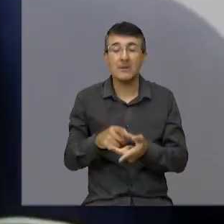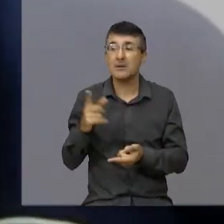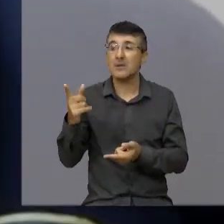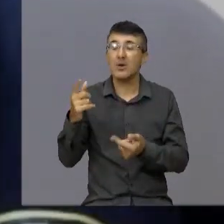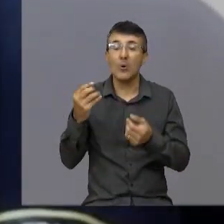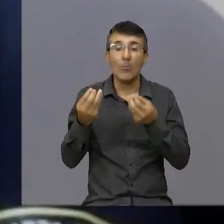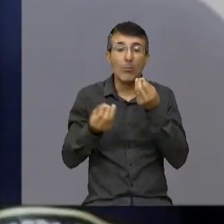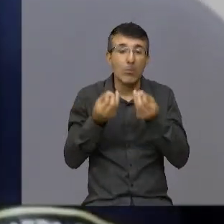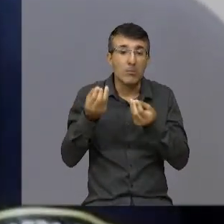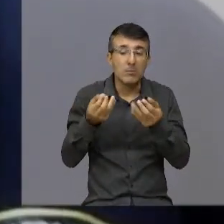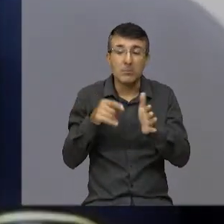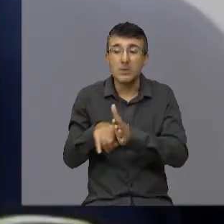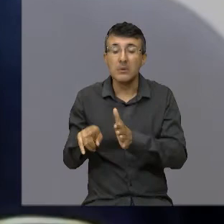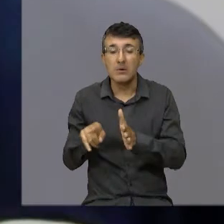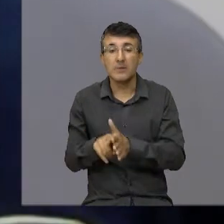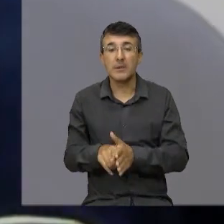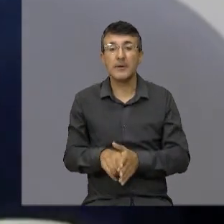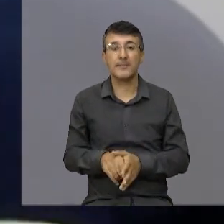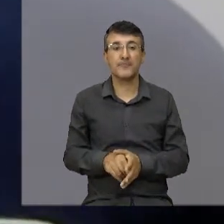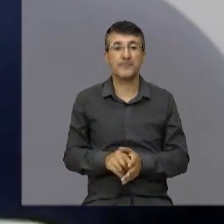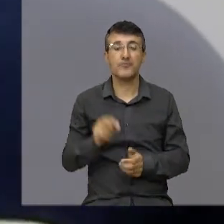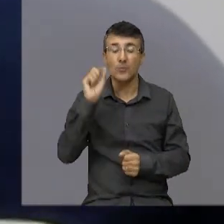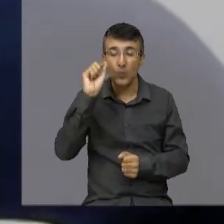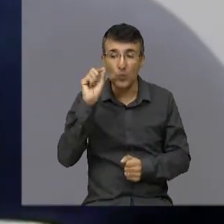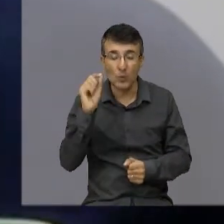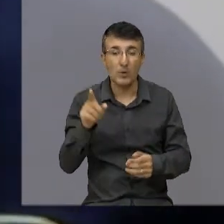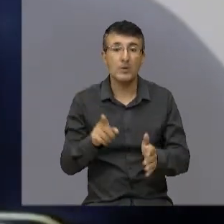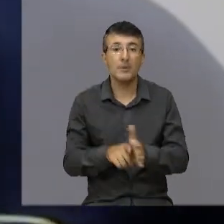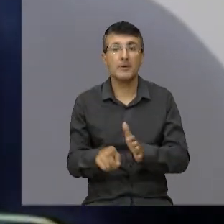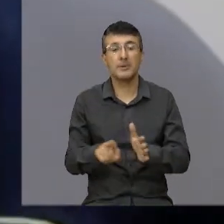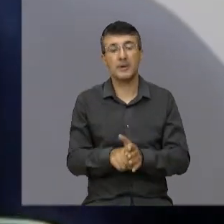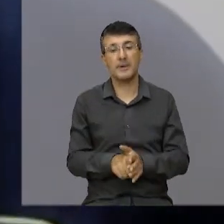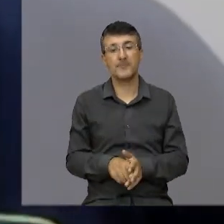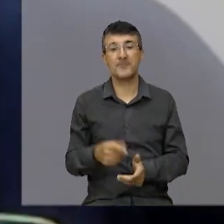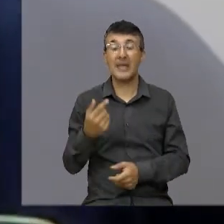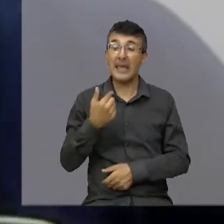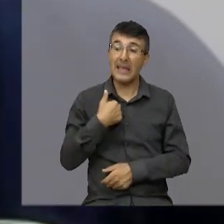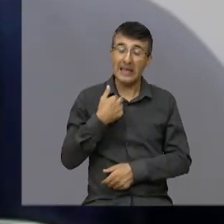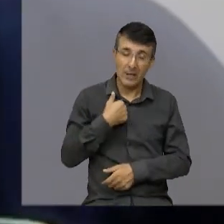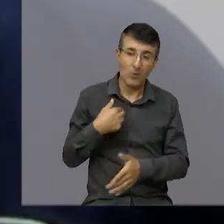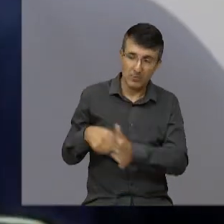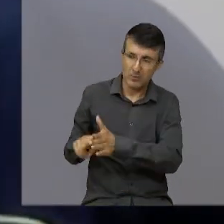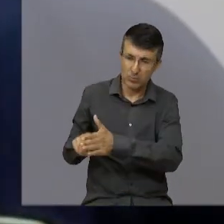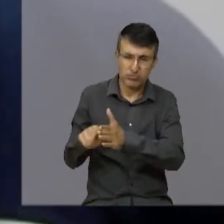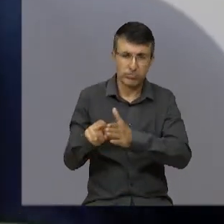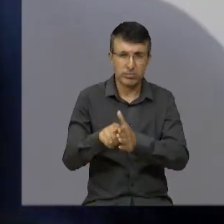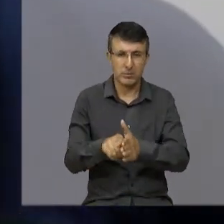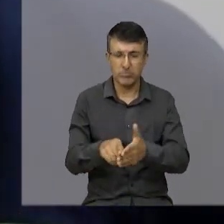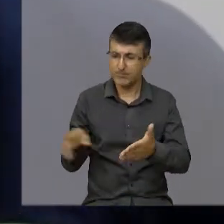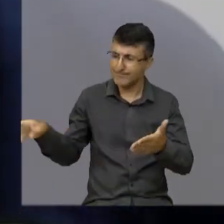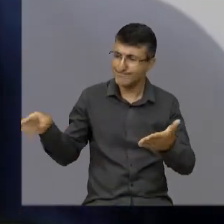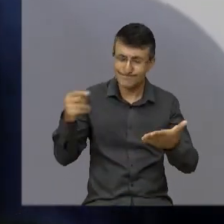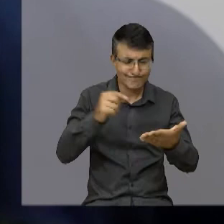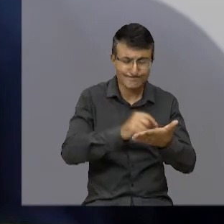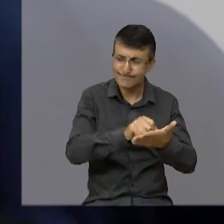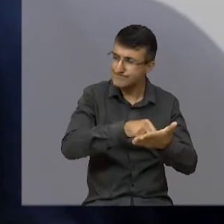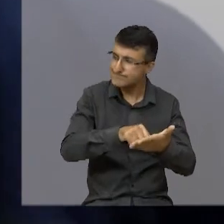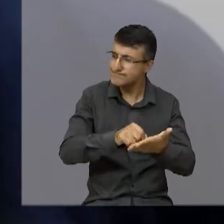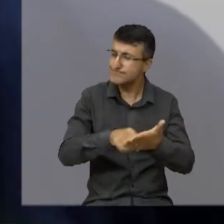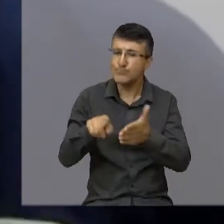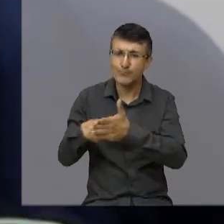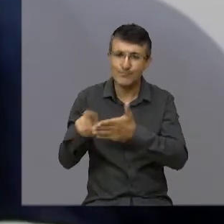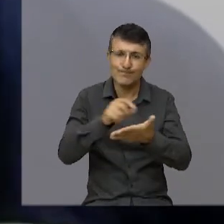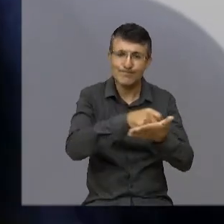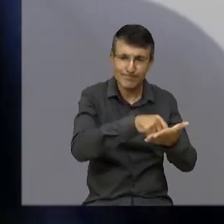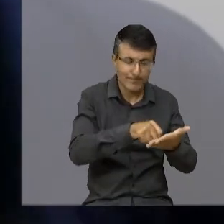como você vai passar também. Porque como eu fazia a triagem, eu colhia todos os dados primeiro e quando eu conversava com a